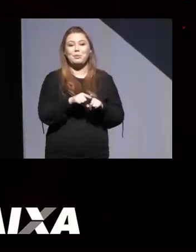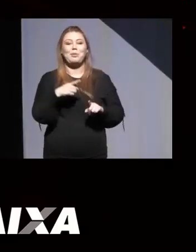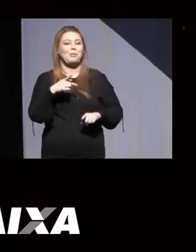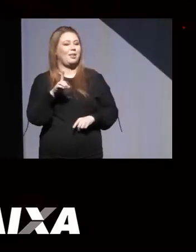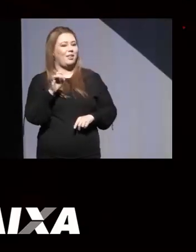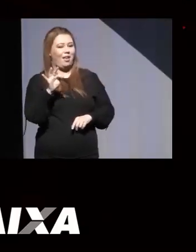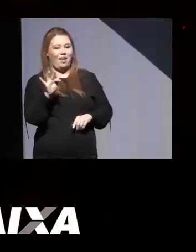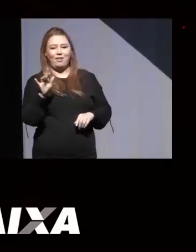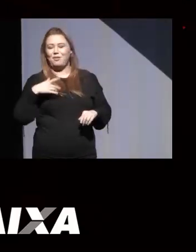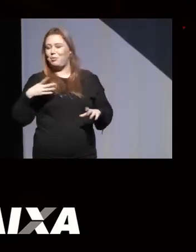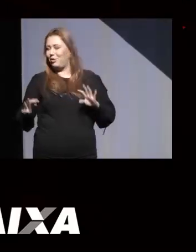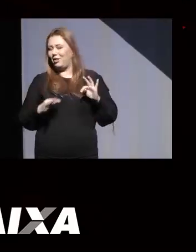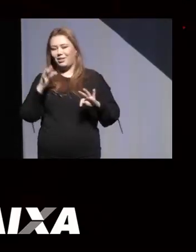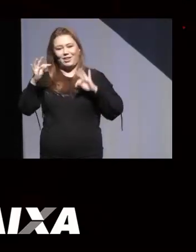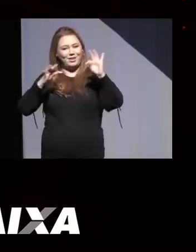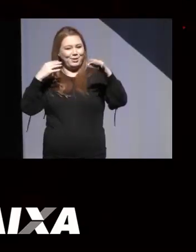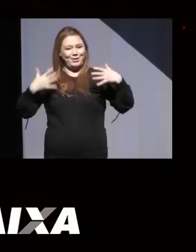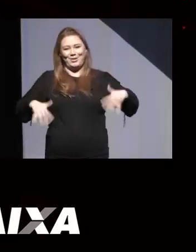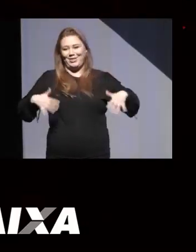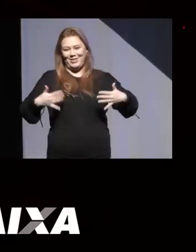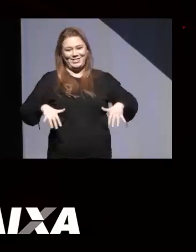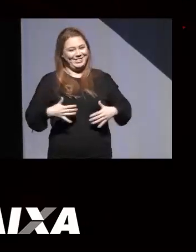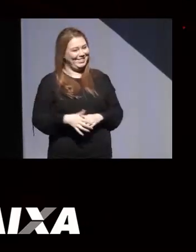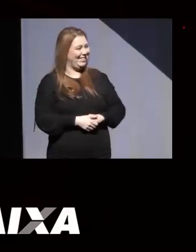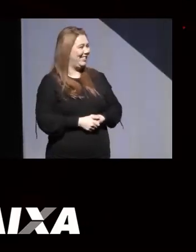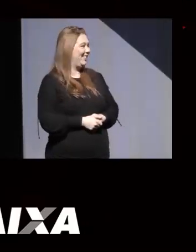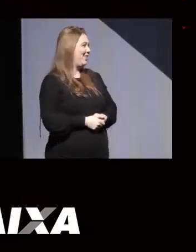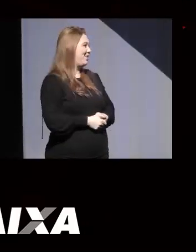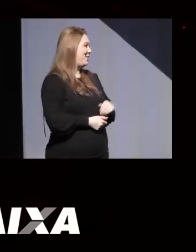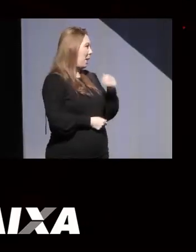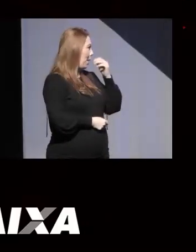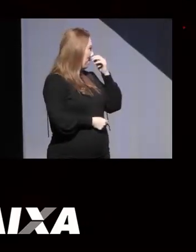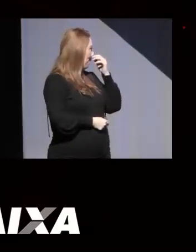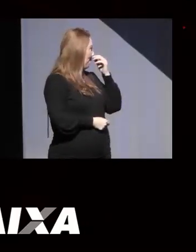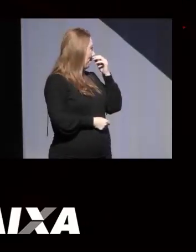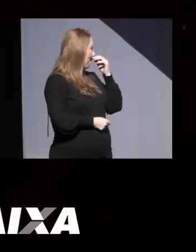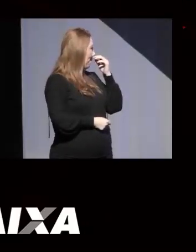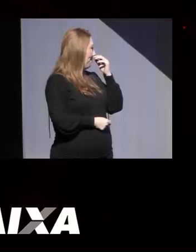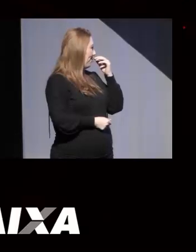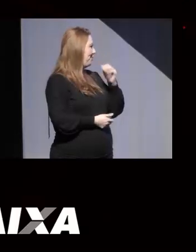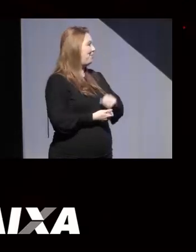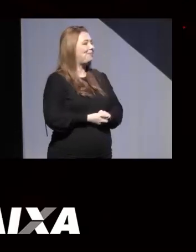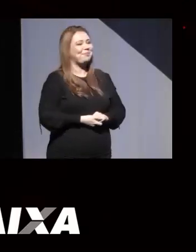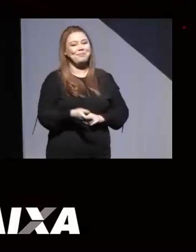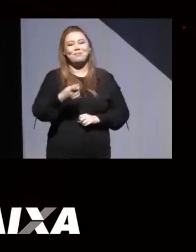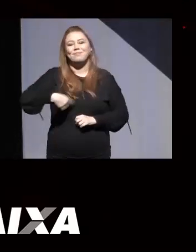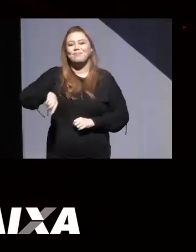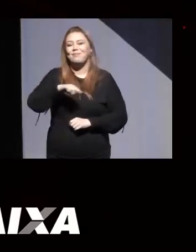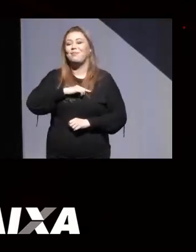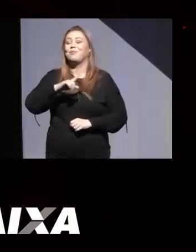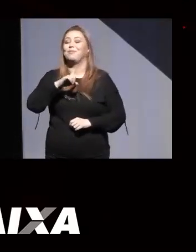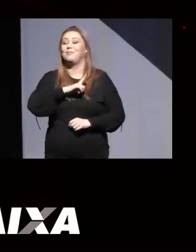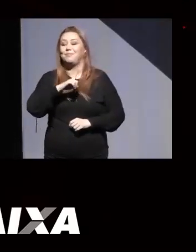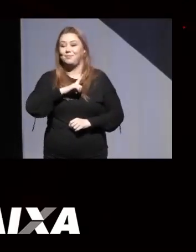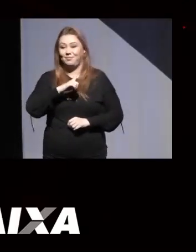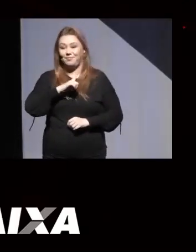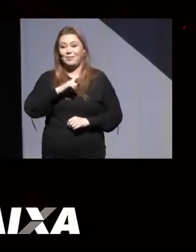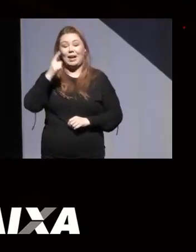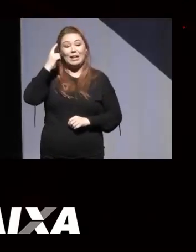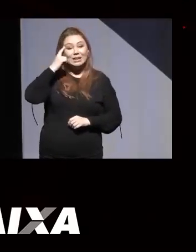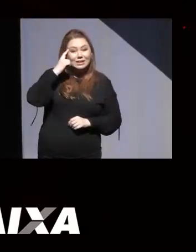super tecnológico. Enfim, então nós temos essa